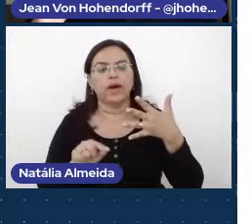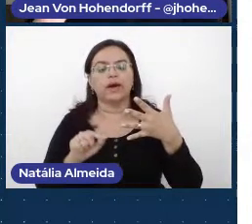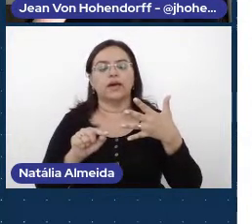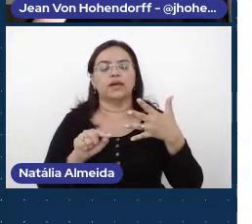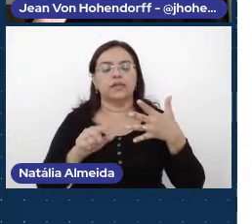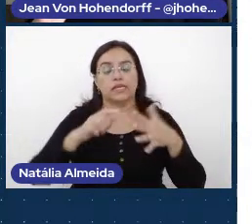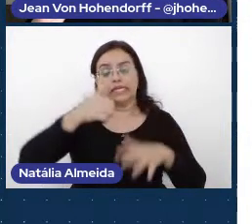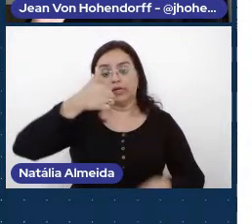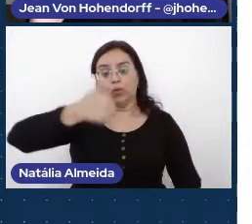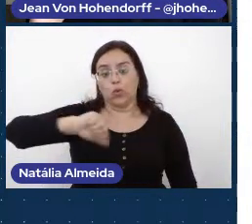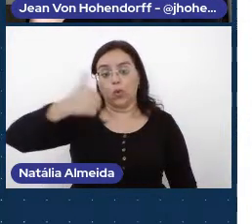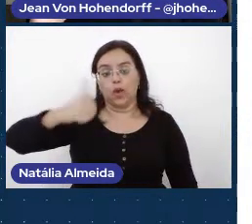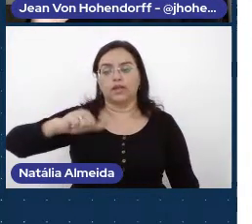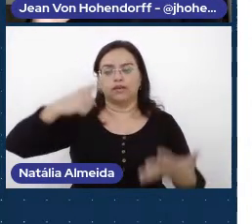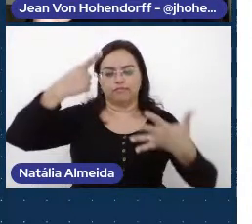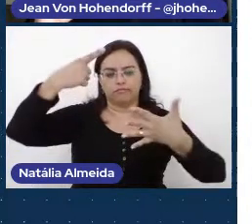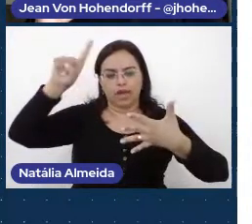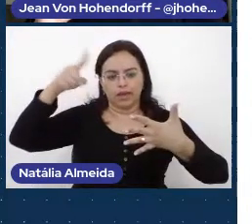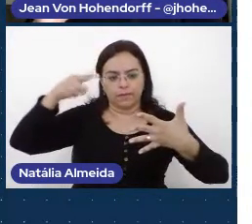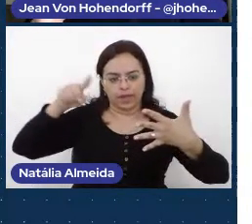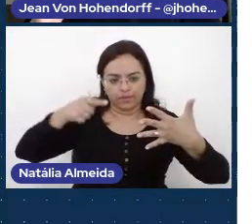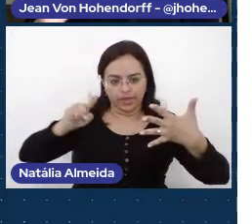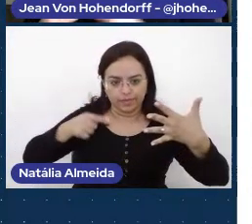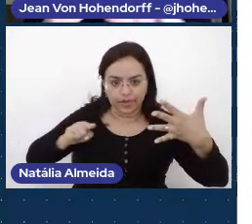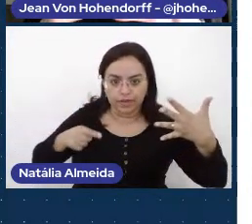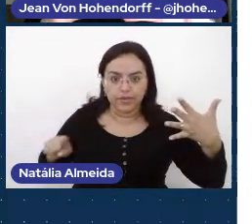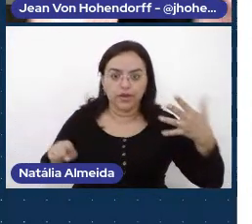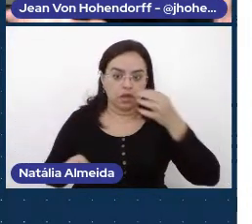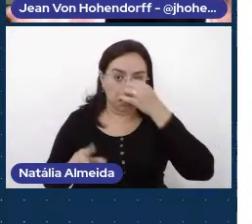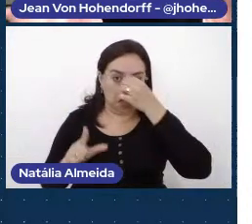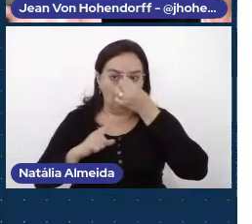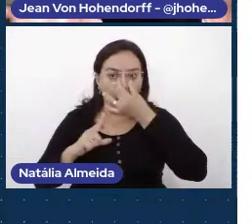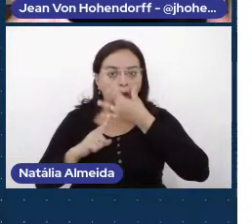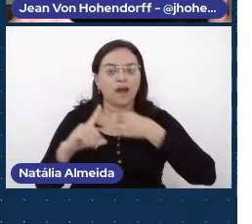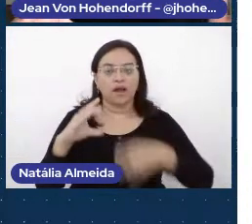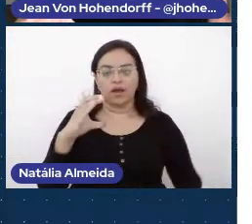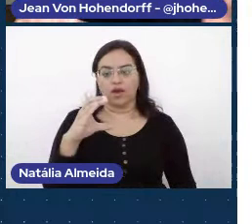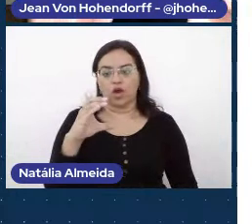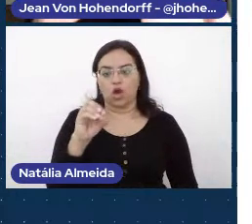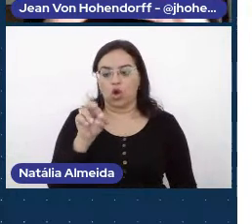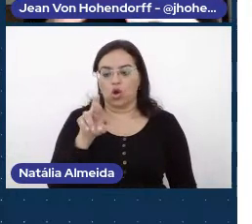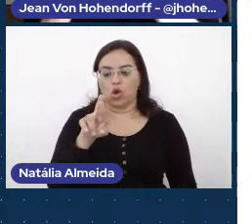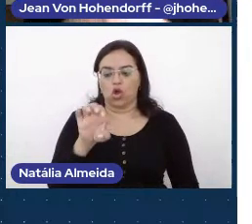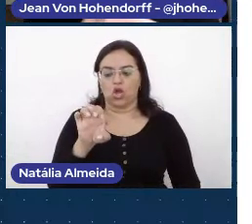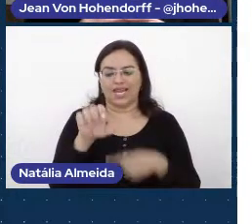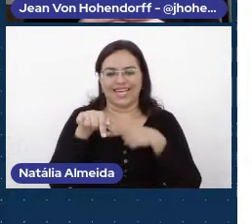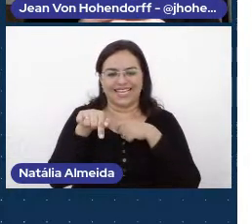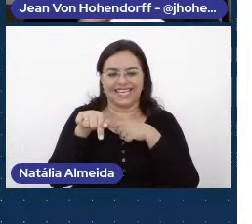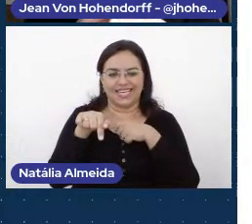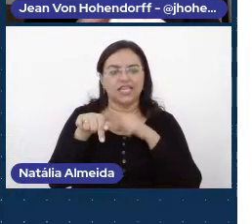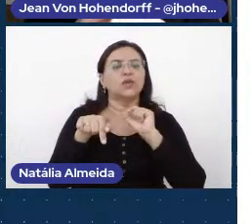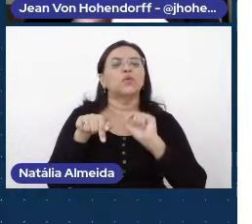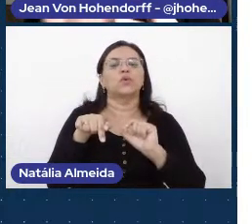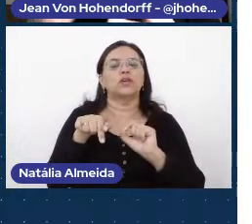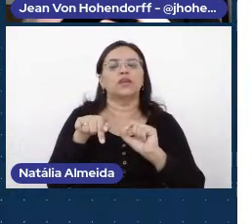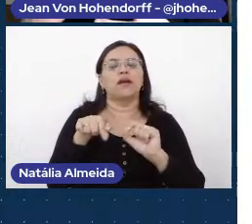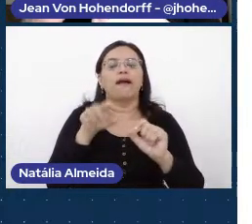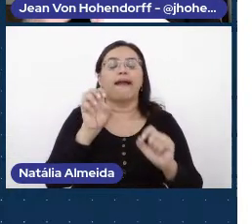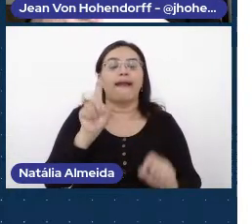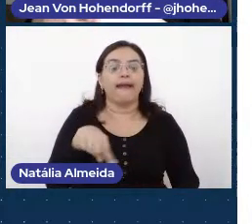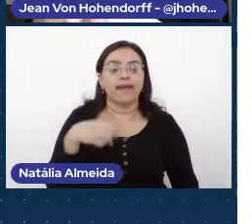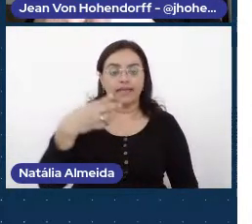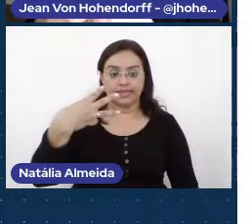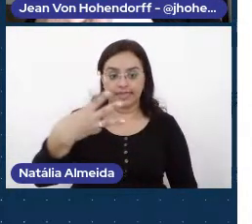checklist. Então, a gente tem o Coreg, né, que seria, então, 32 itens, um checklist com 32